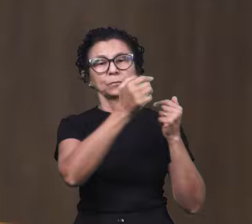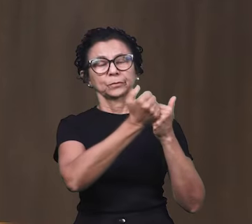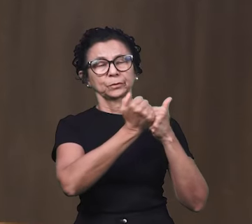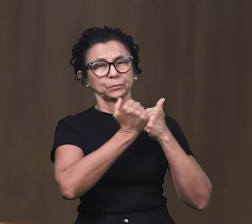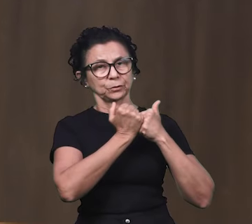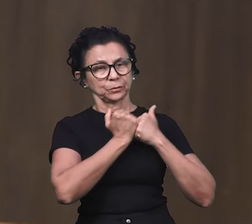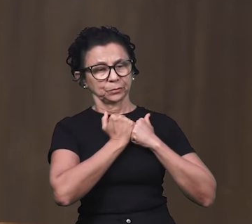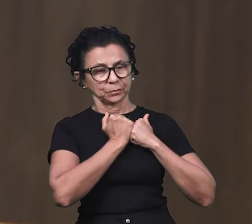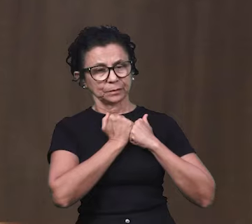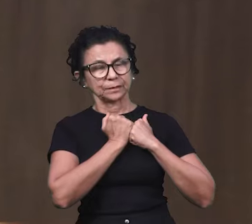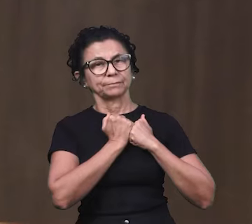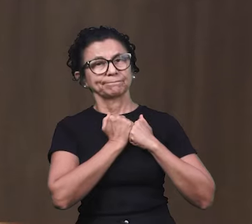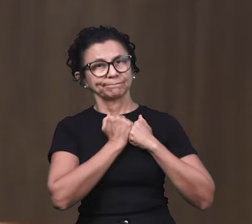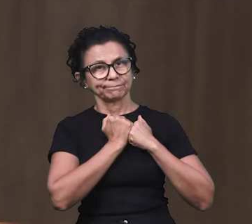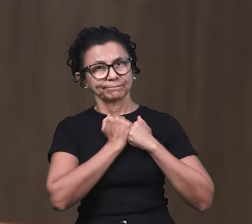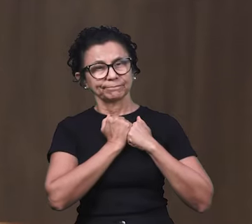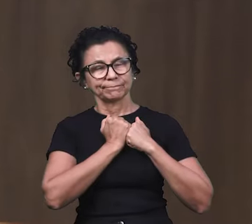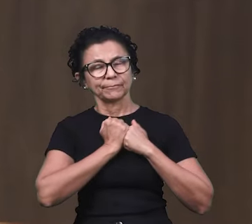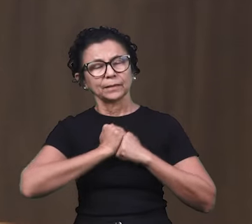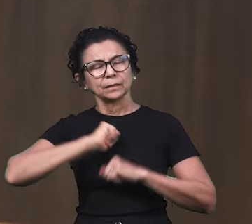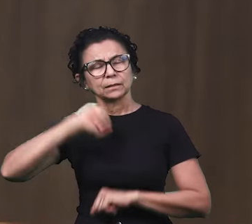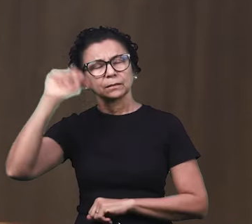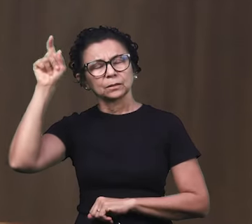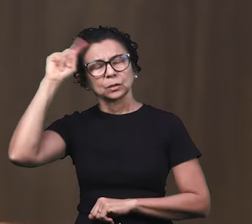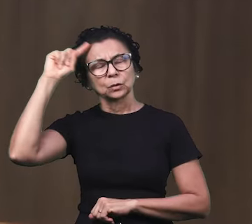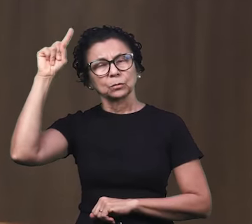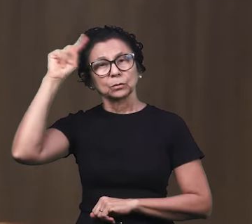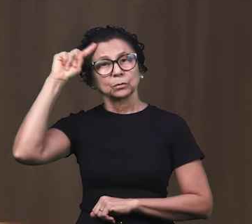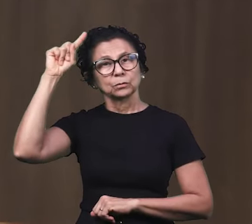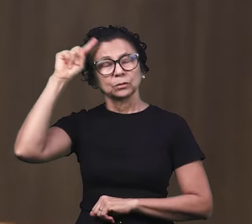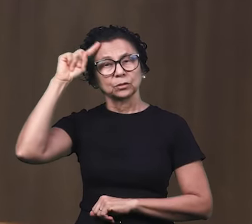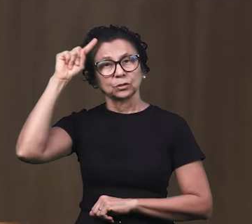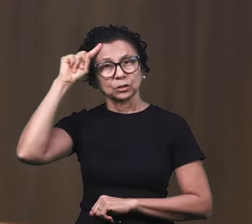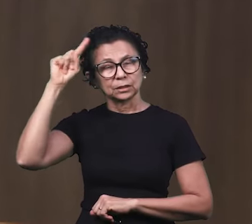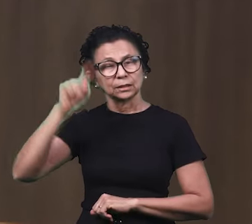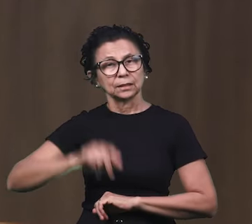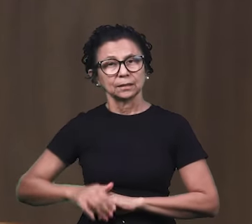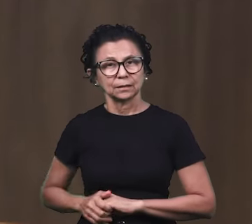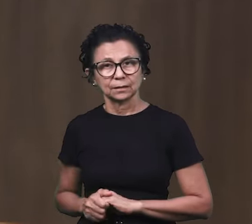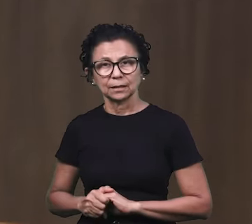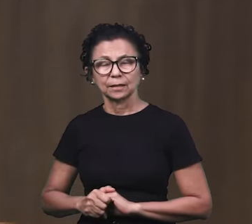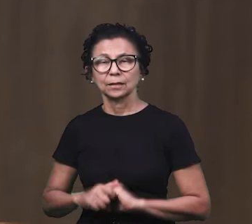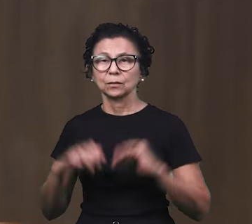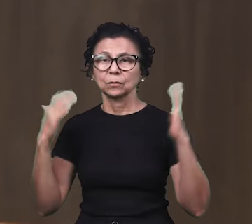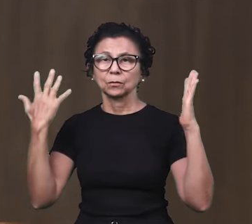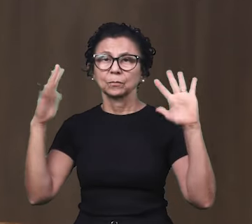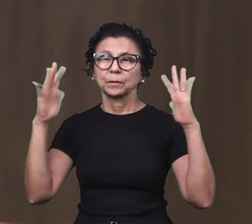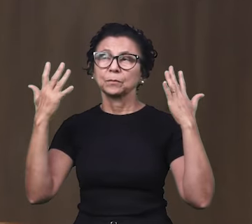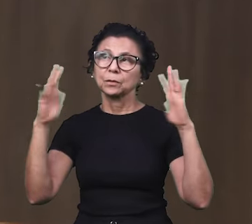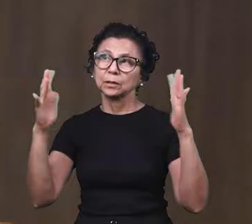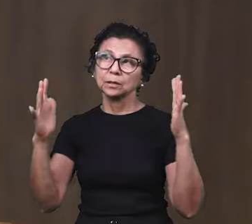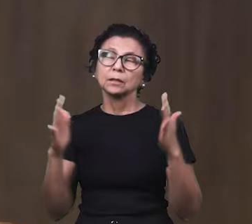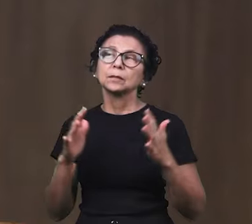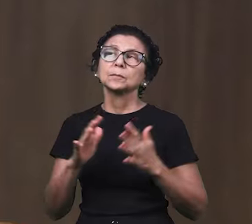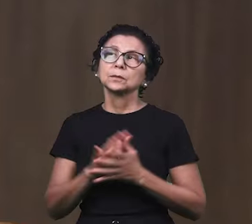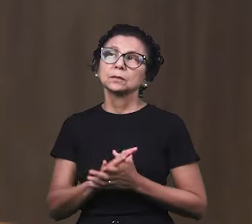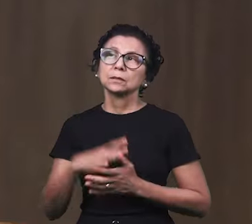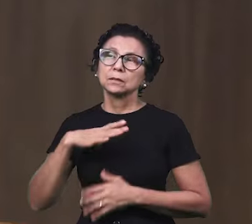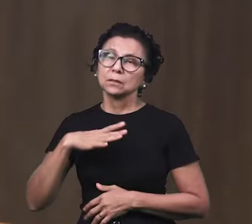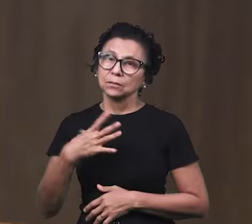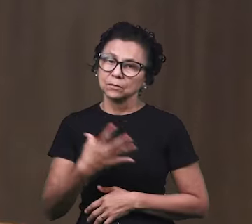os dias celebramos aquilo que o Senhor fez por nós. Celebramos isso, nós temos